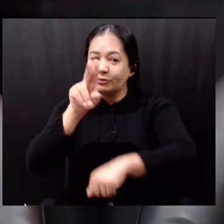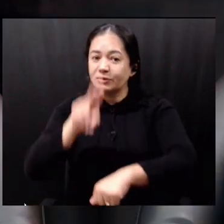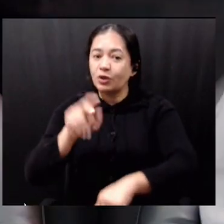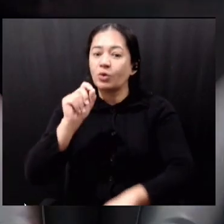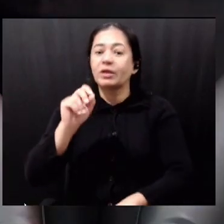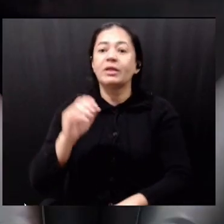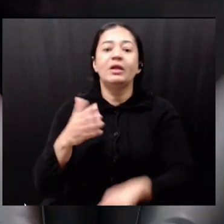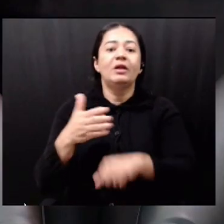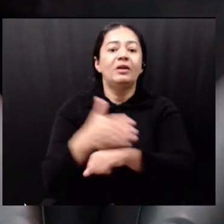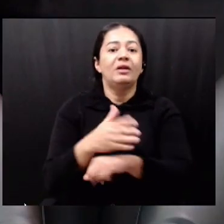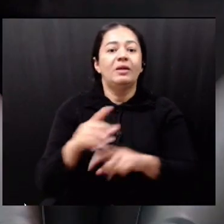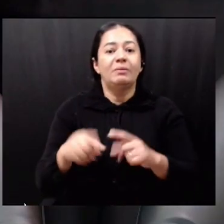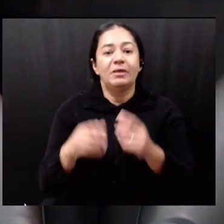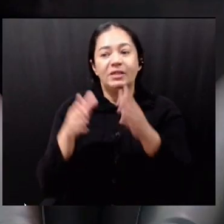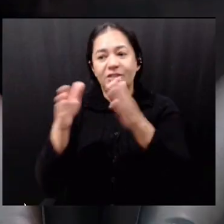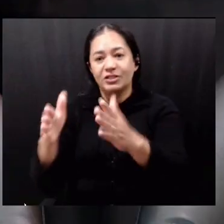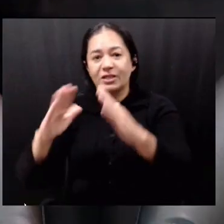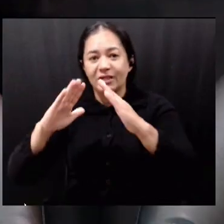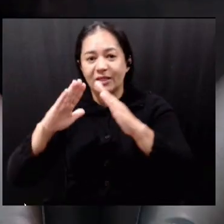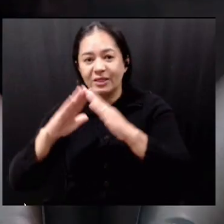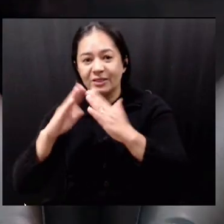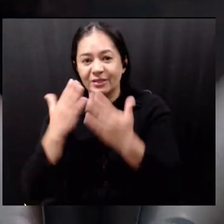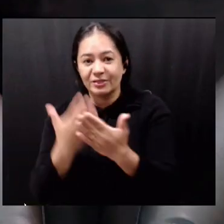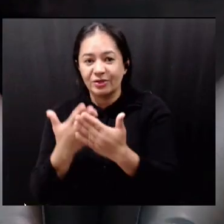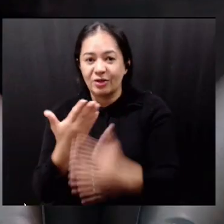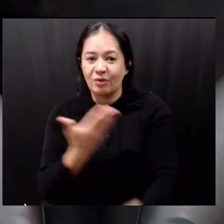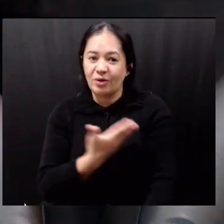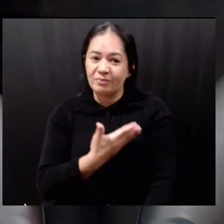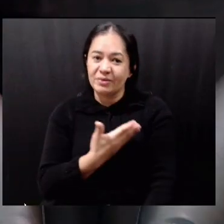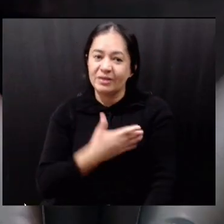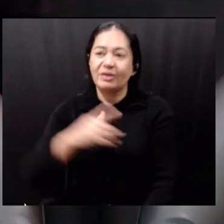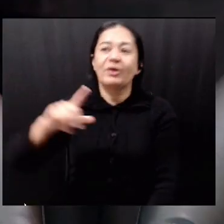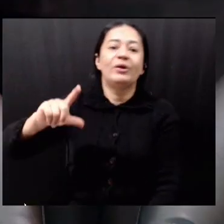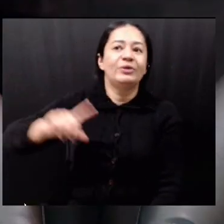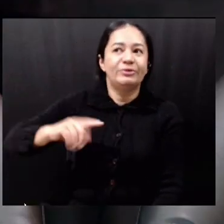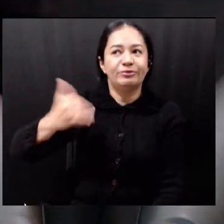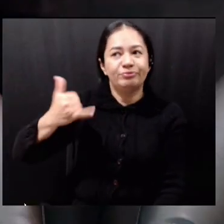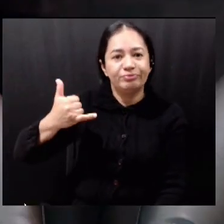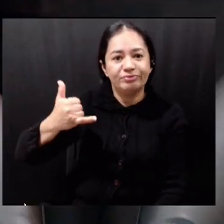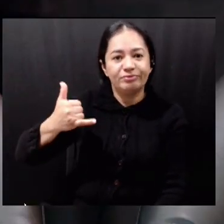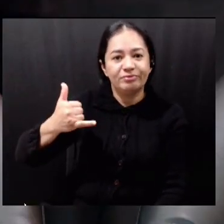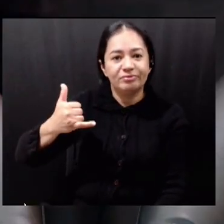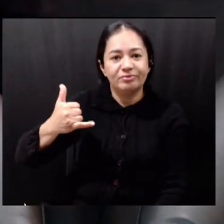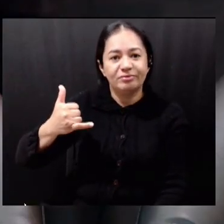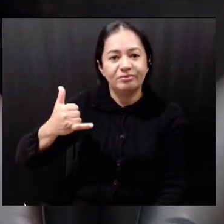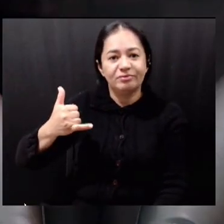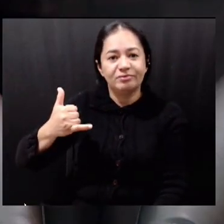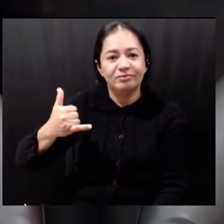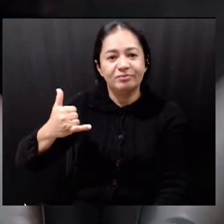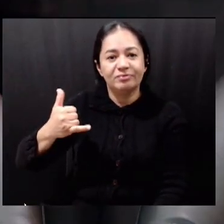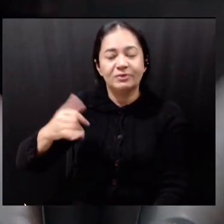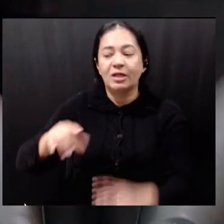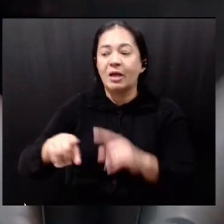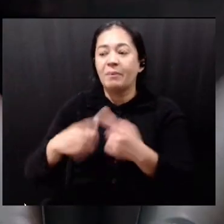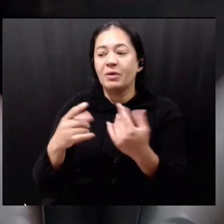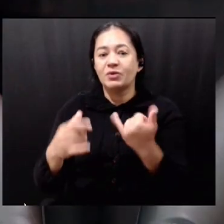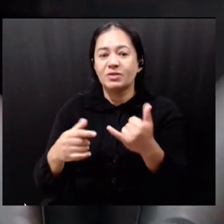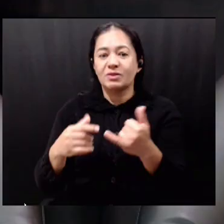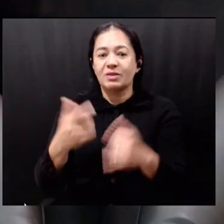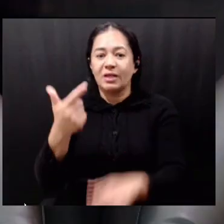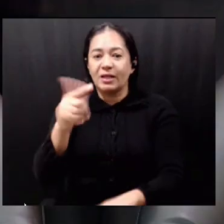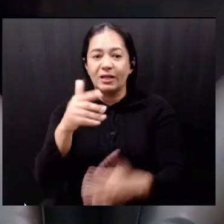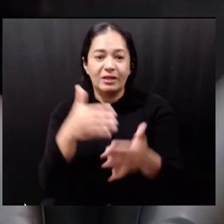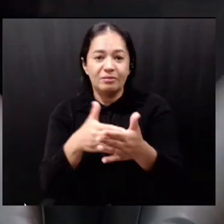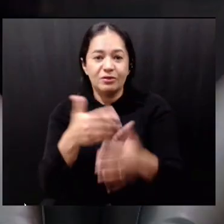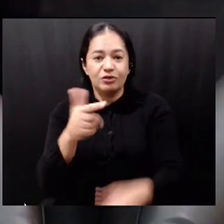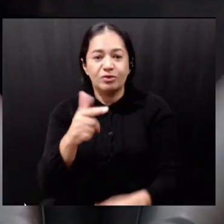ele chega na escola, o amiguinho tem um celular também, e esse celular não tem nenhum limite do que vai ser acessado, porque os pais dele